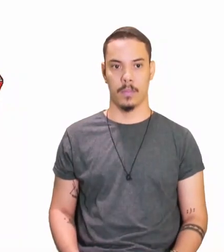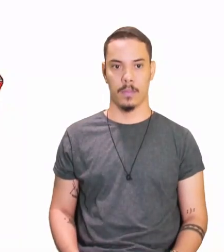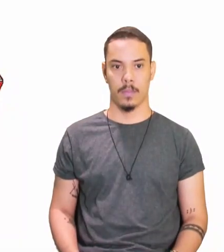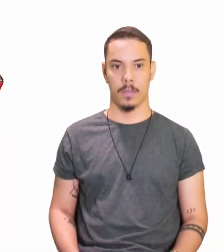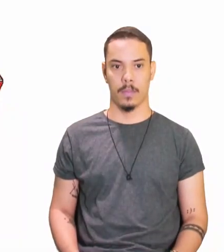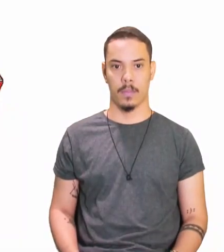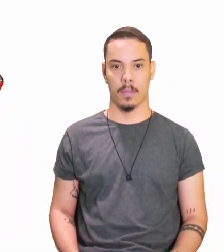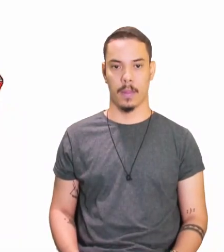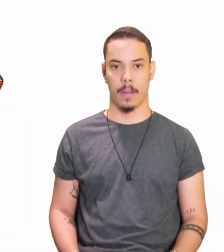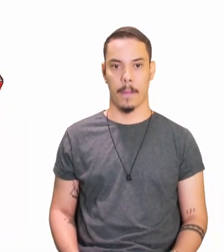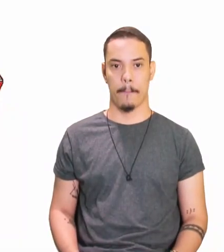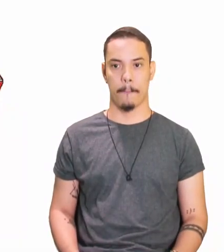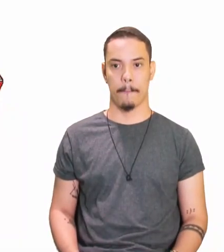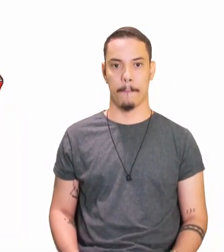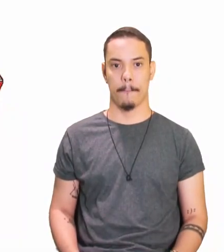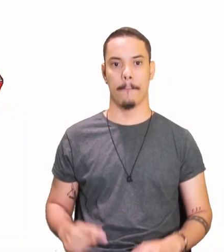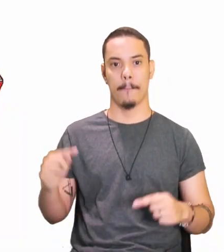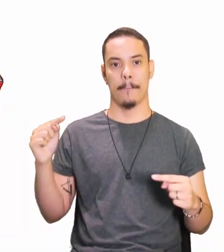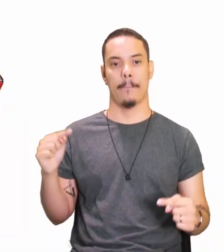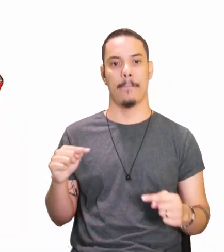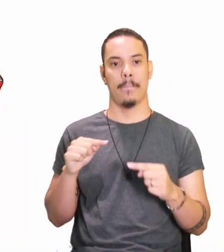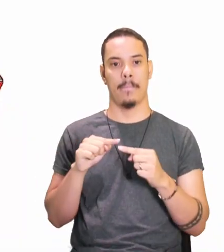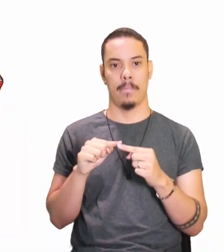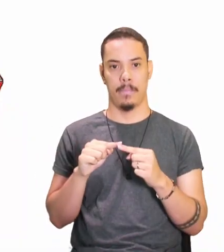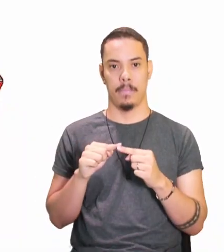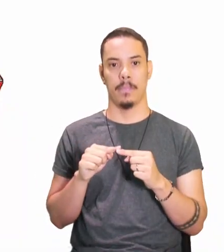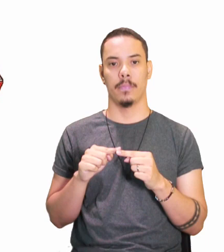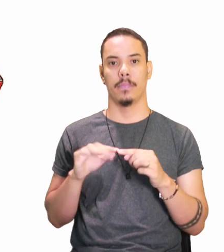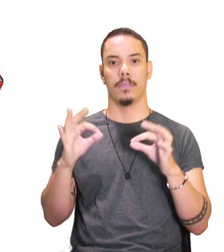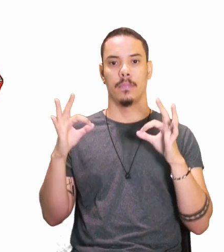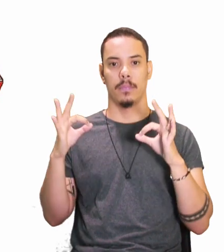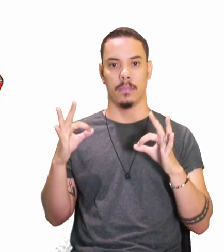Vamos lá. A concordância